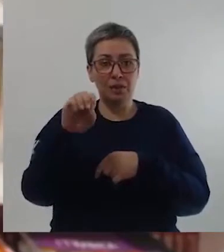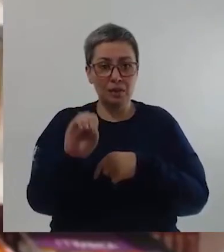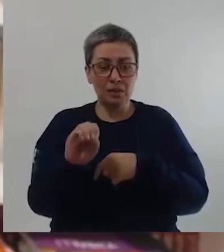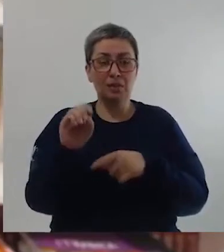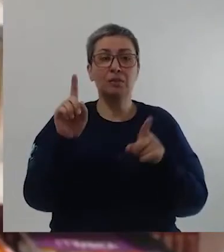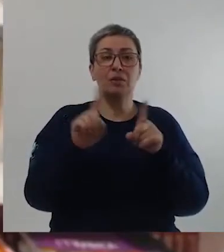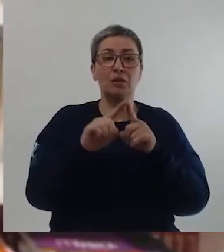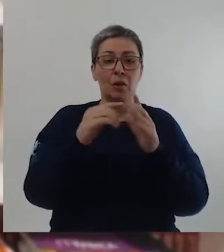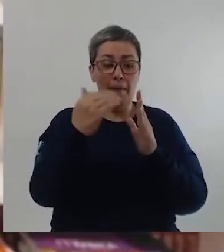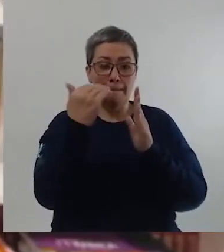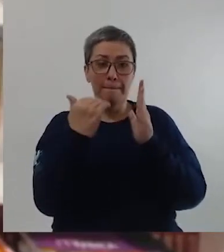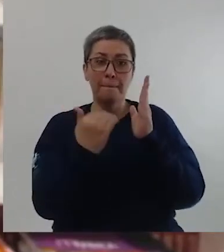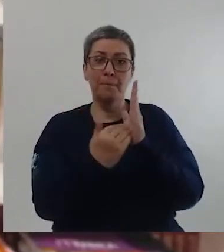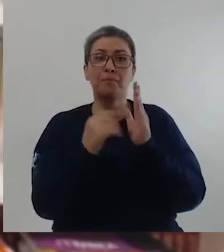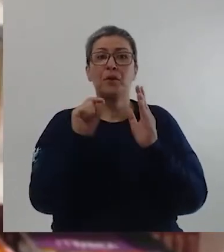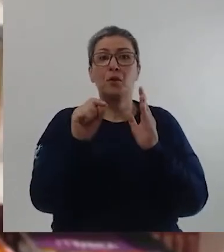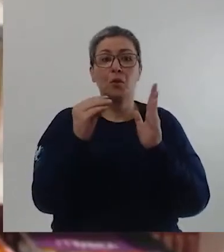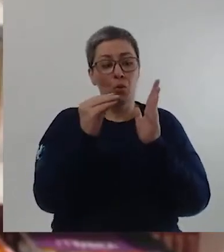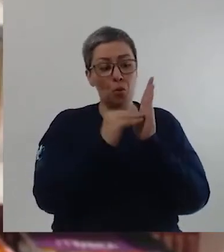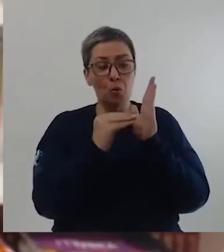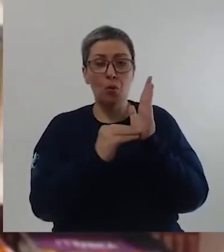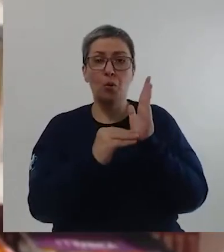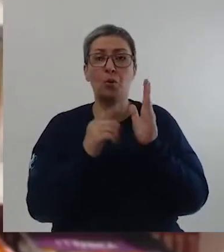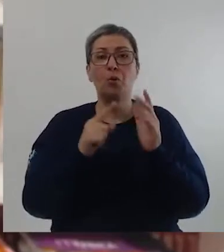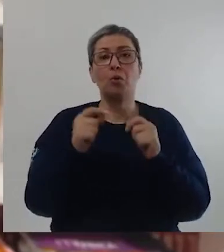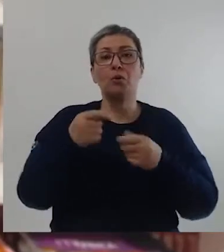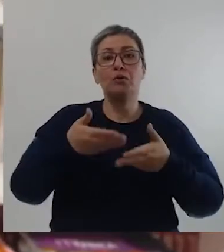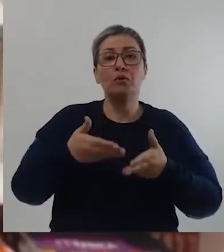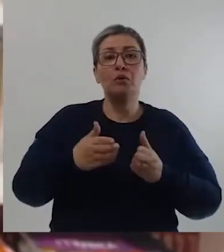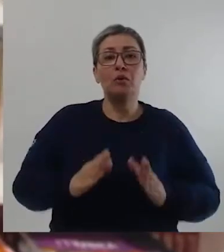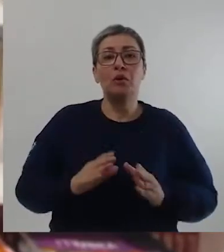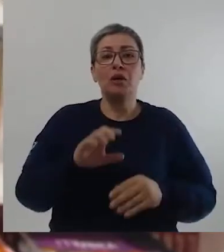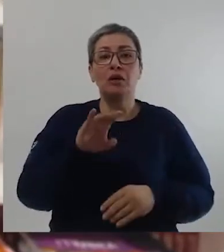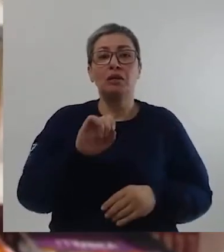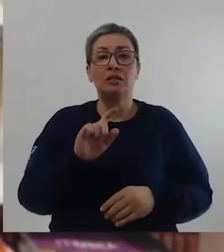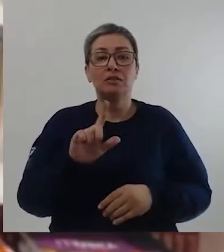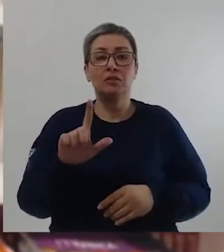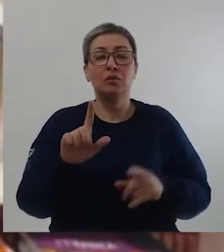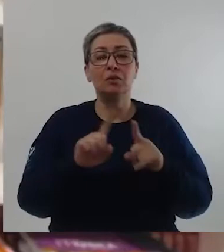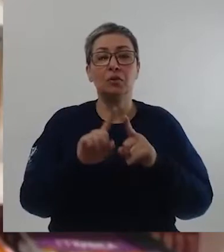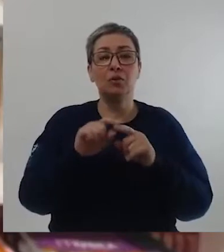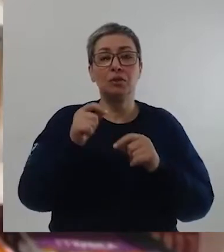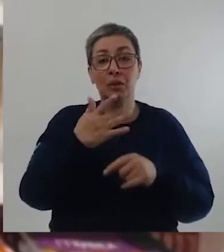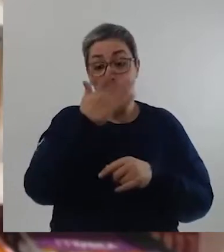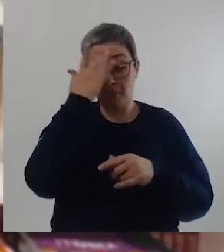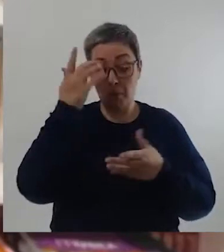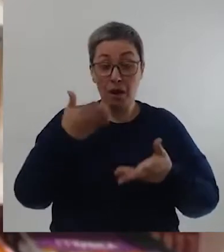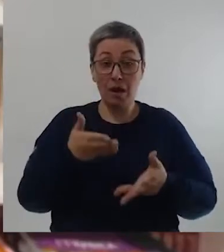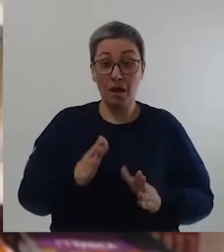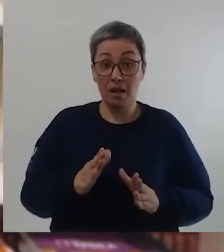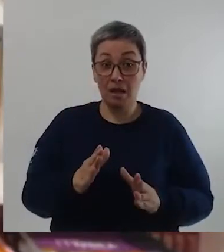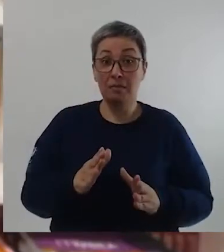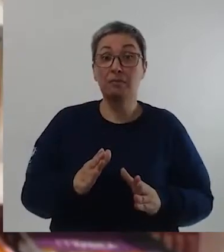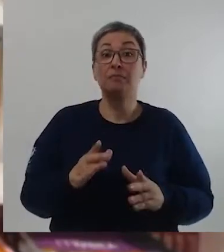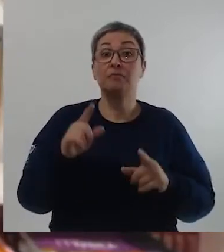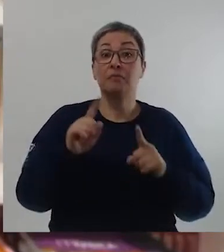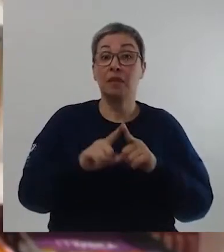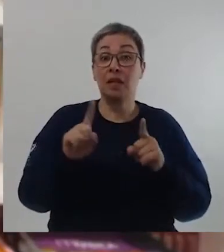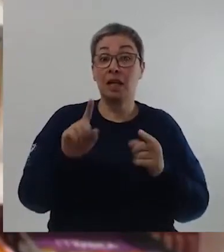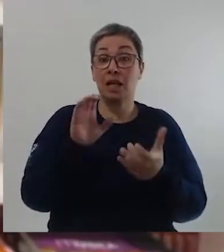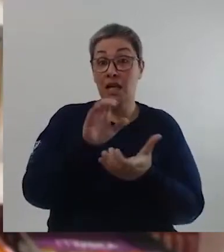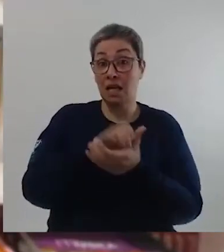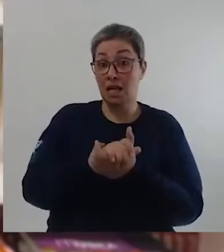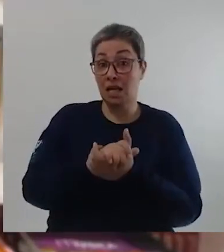1870 na parte que estabelece o registro civil dos nascimentos